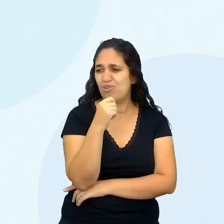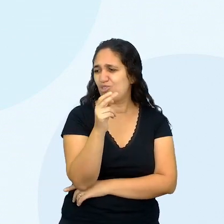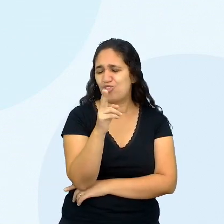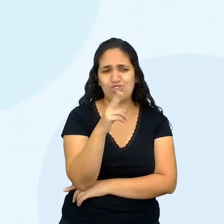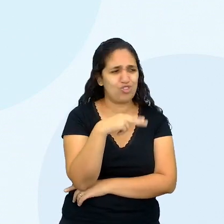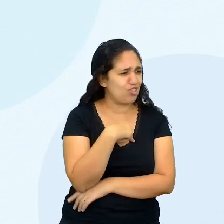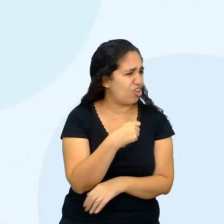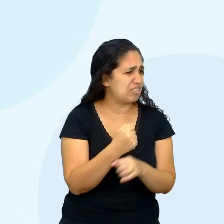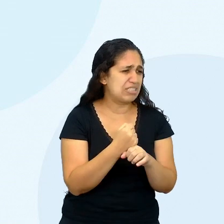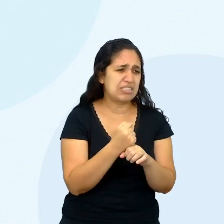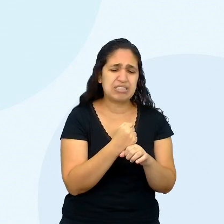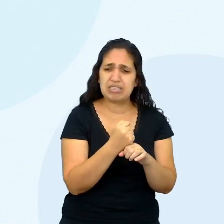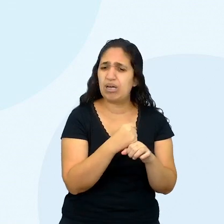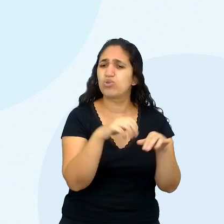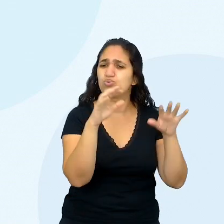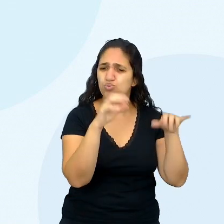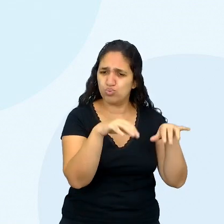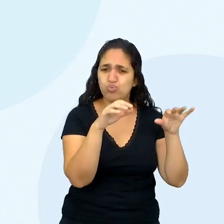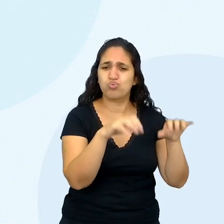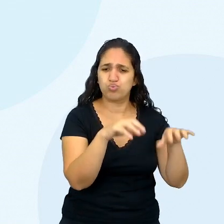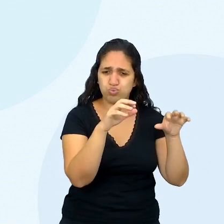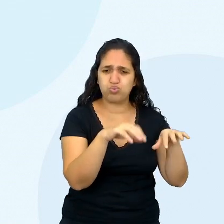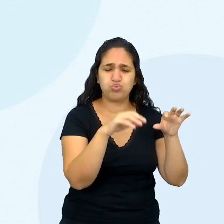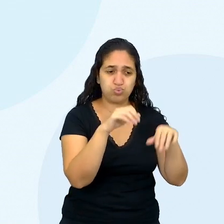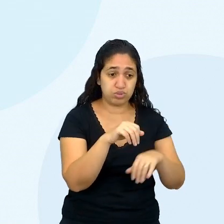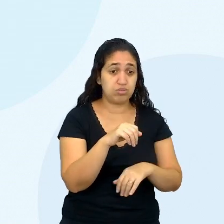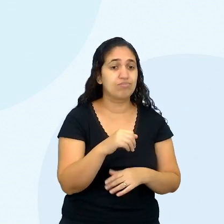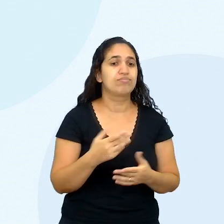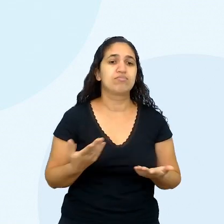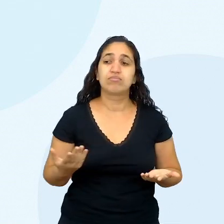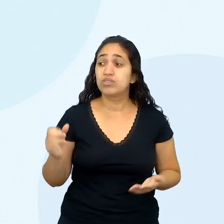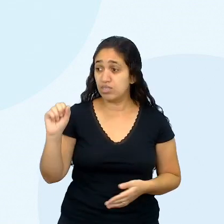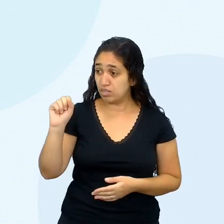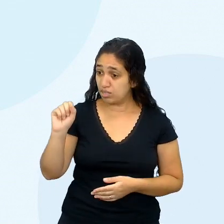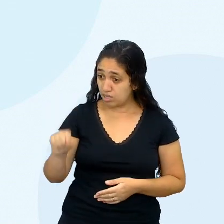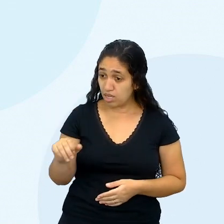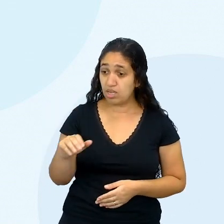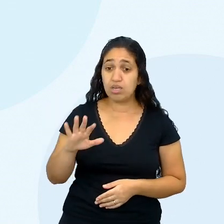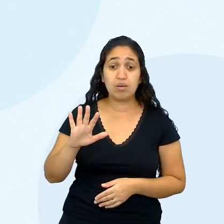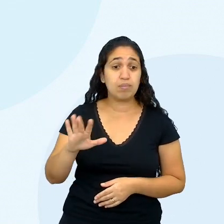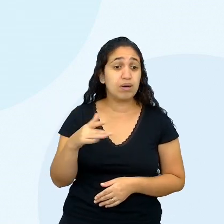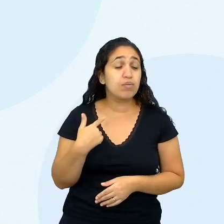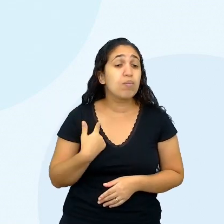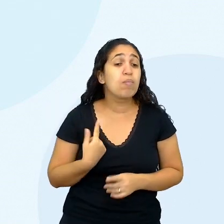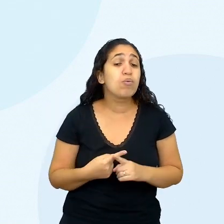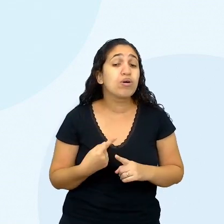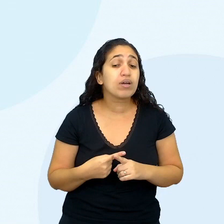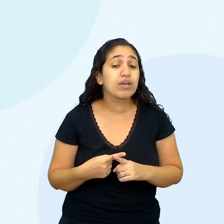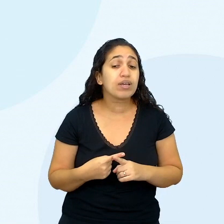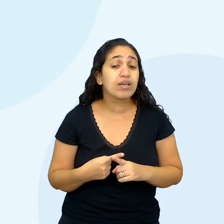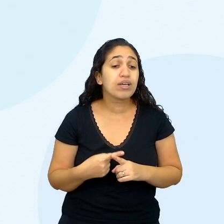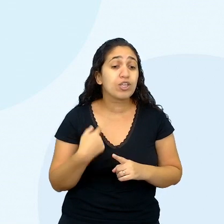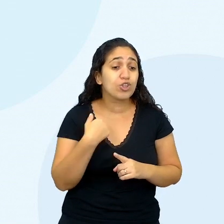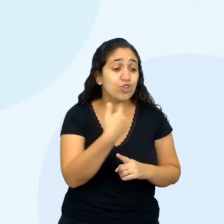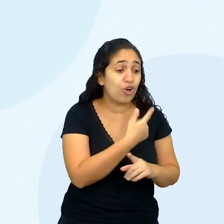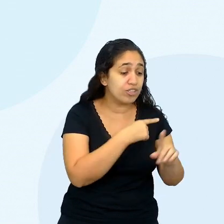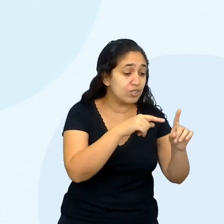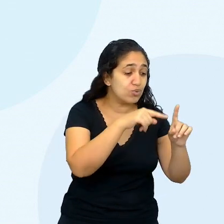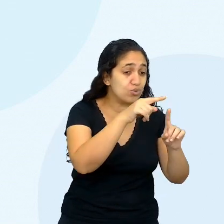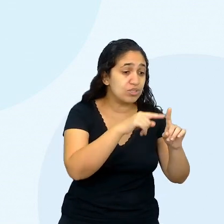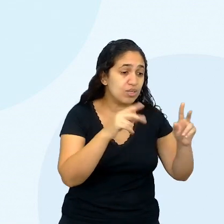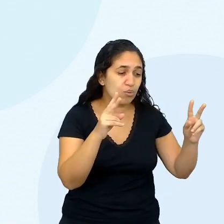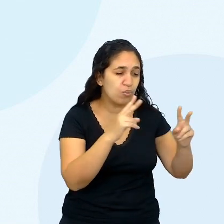ano choveu muito. Na verdade, choveu muito porque nós estamos alterando os sistemas climáticos,